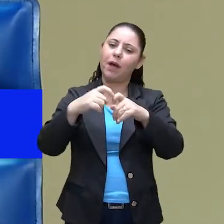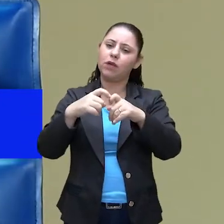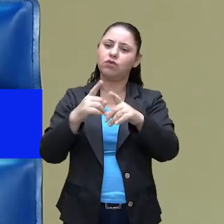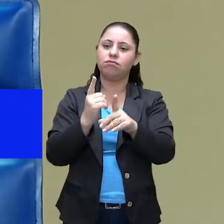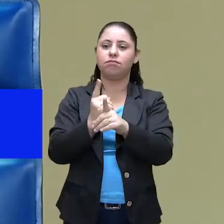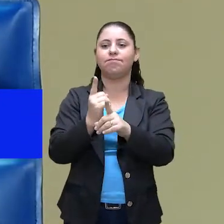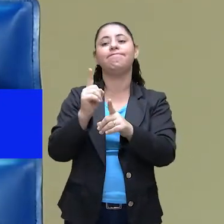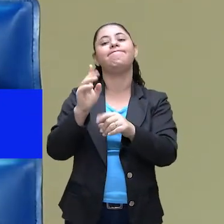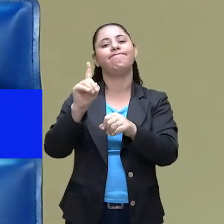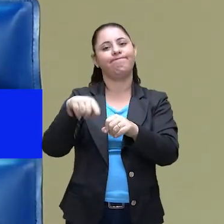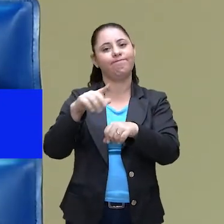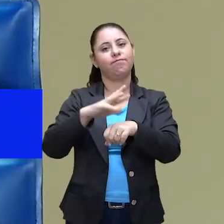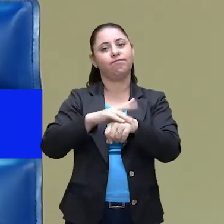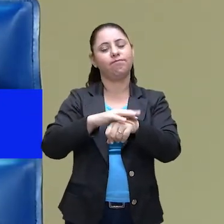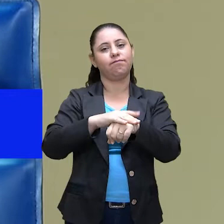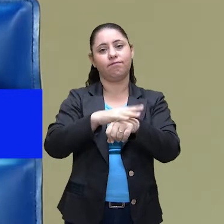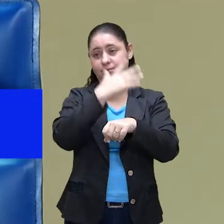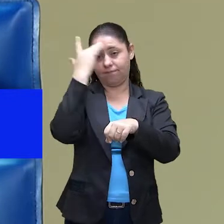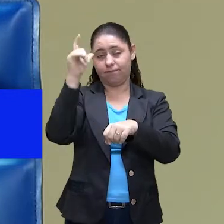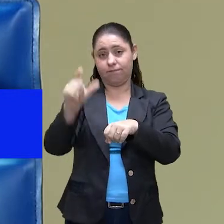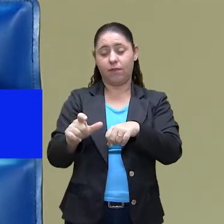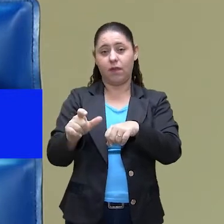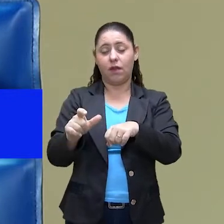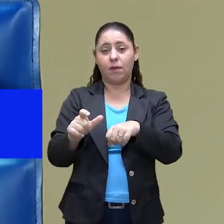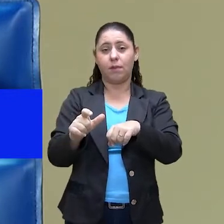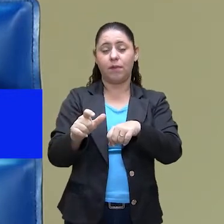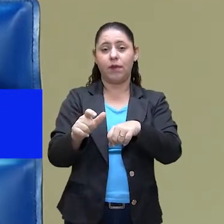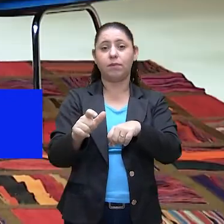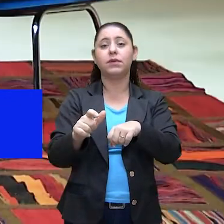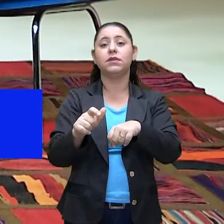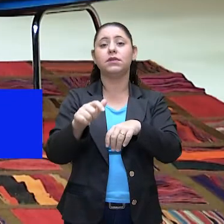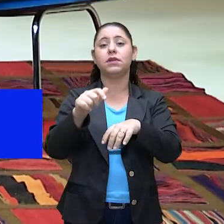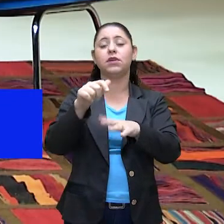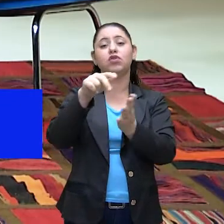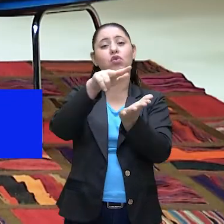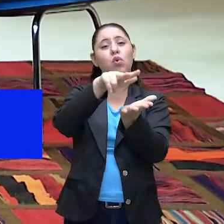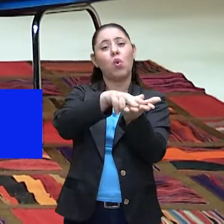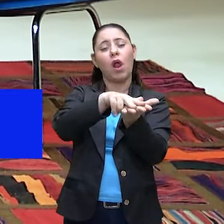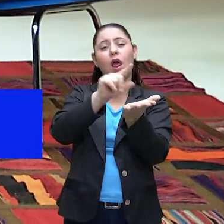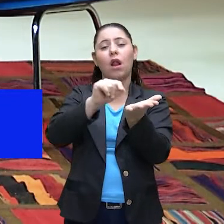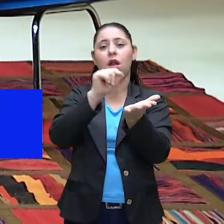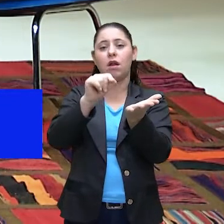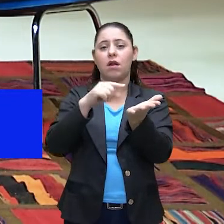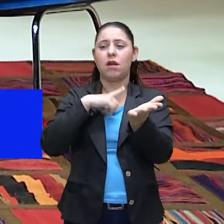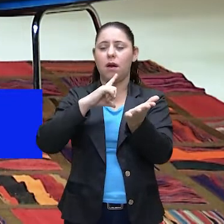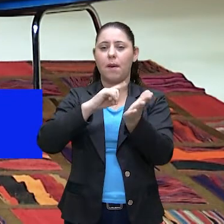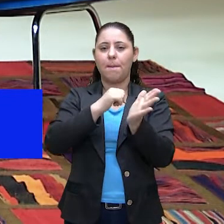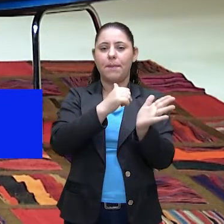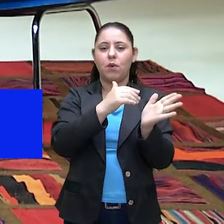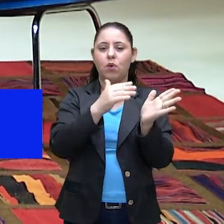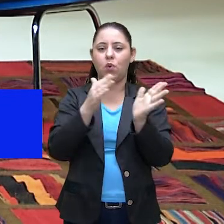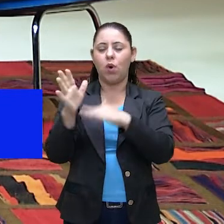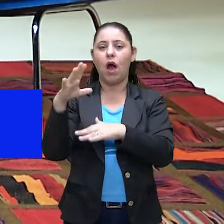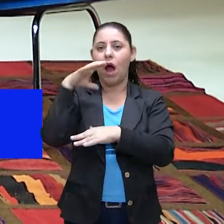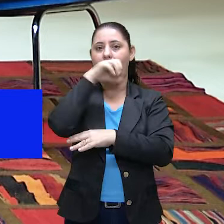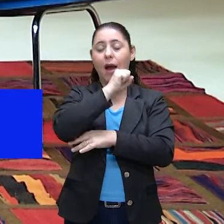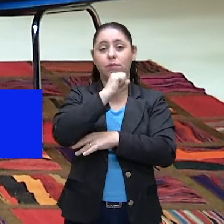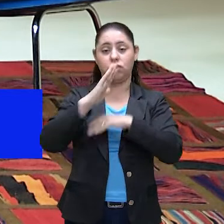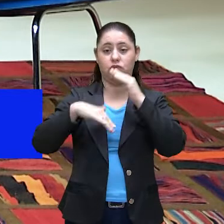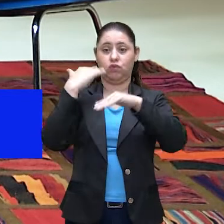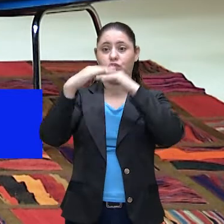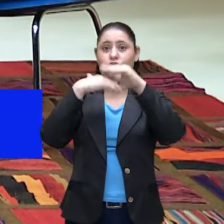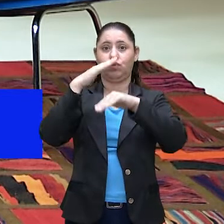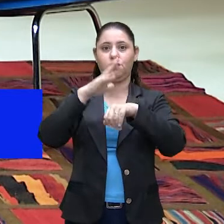fez o diagnóstico, o paciente, o cliente está com a afasia. Depois de quanto tempo? É rápido